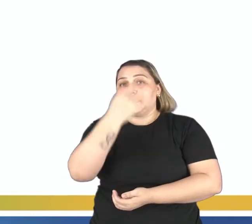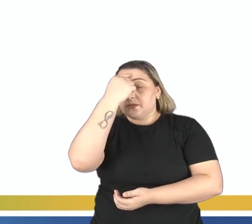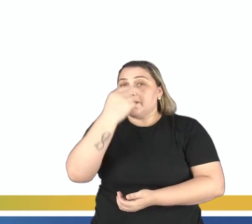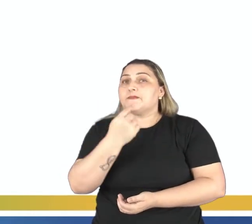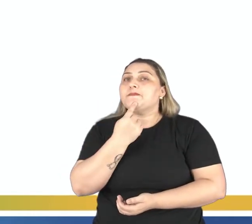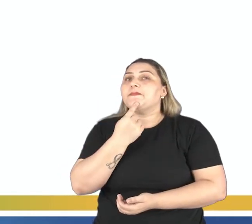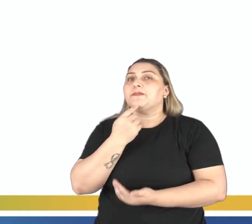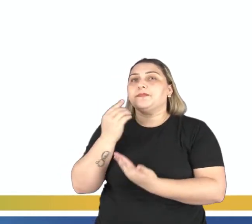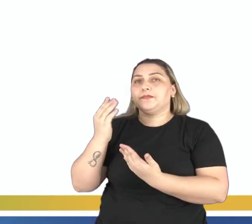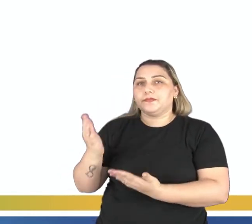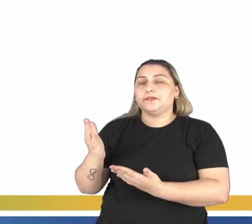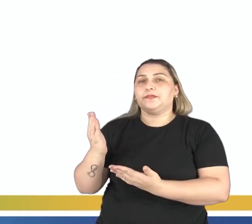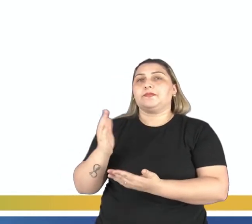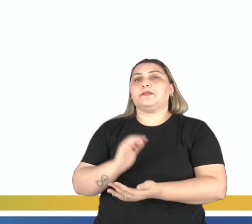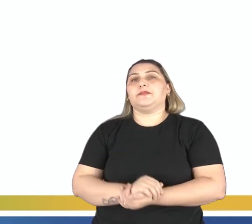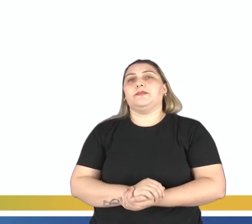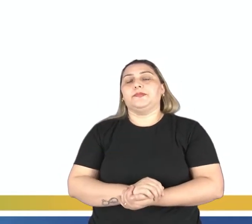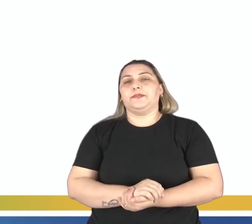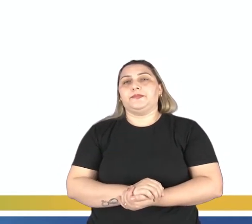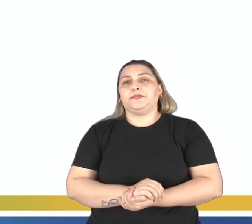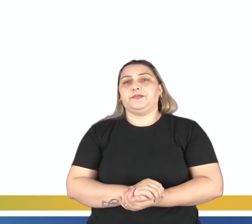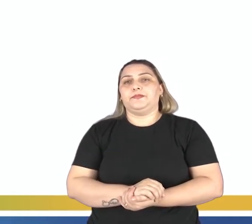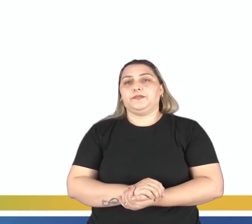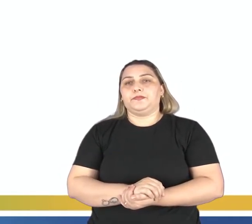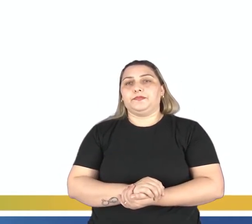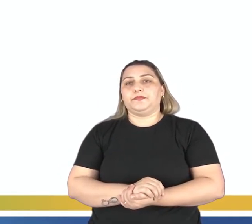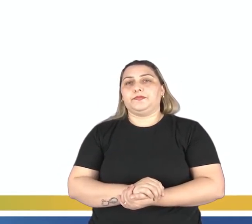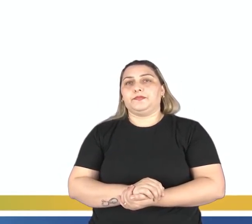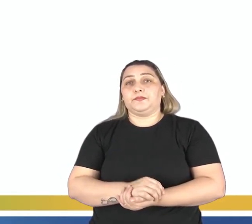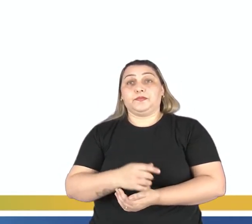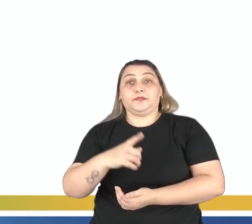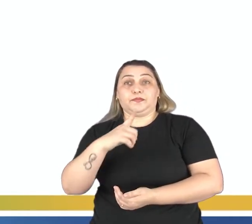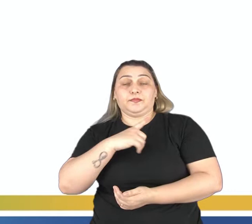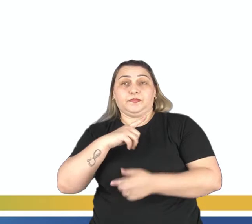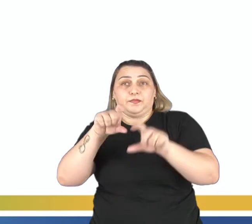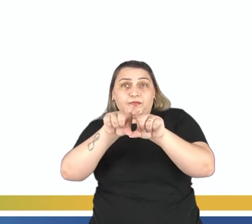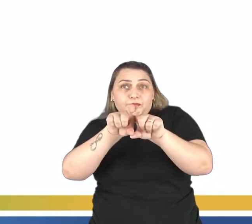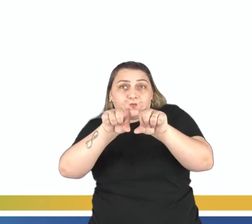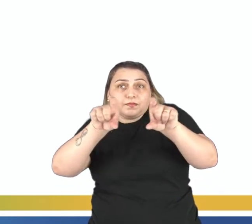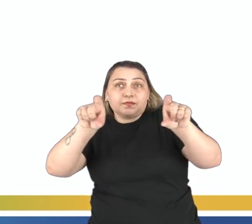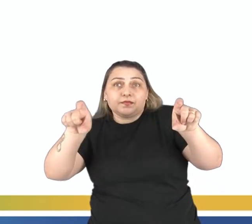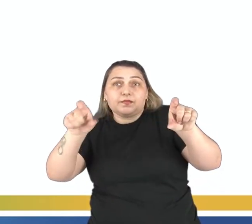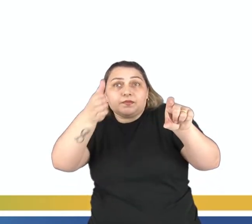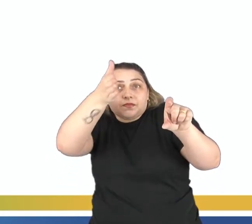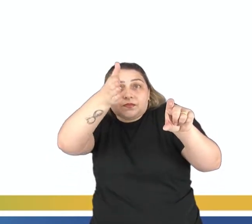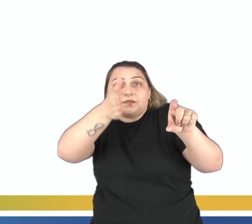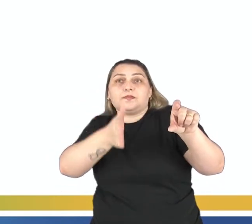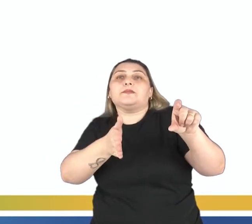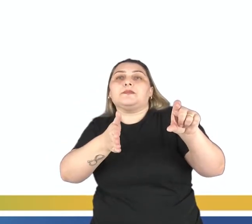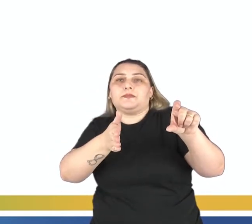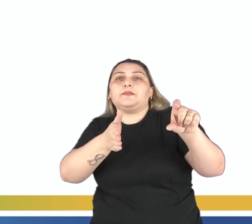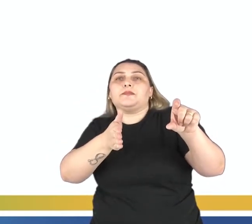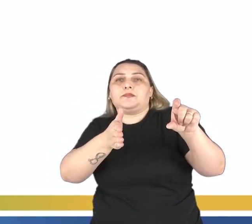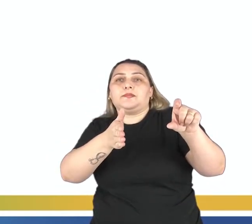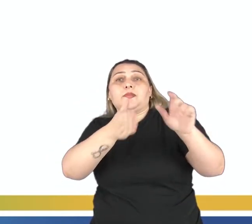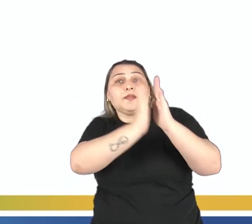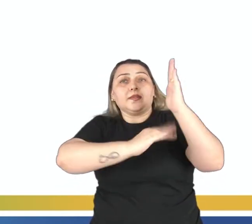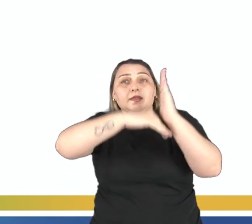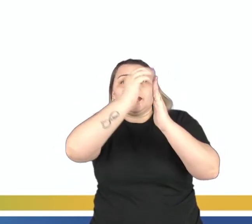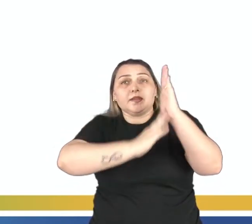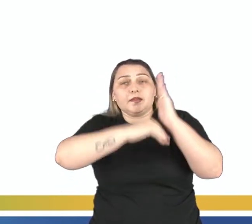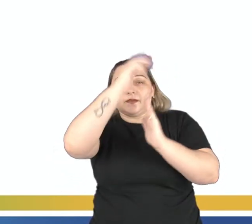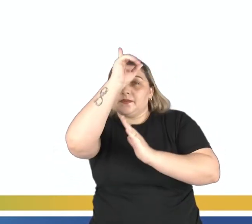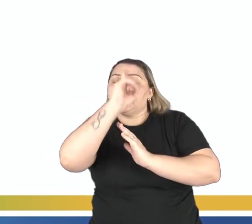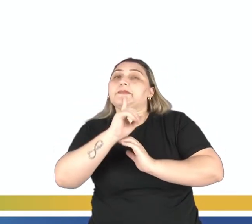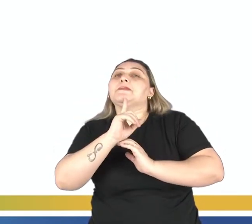vamos observar figuras a seguir, ok? Então, nós temos aqui uma figura dividida em duas partes, sendo que uma